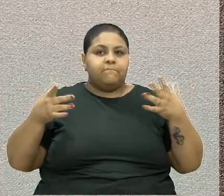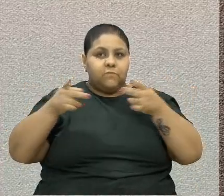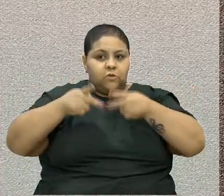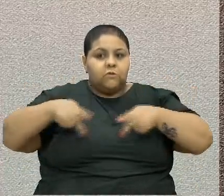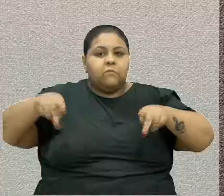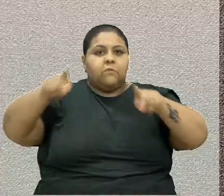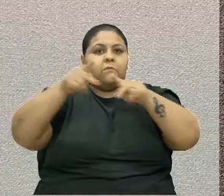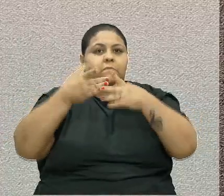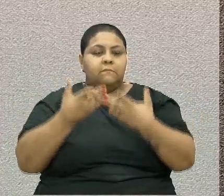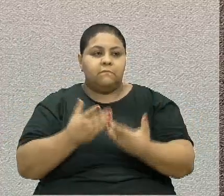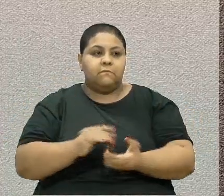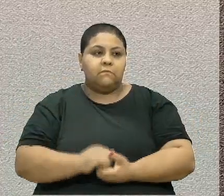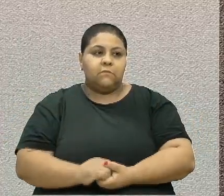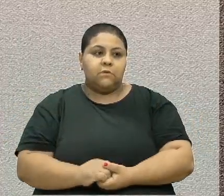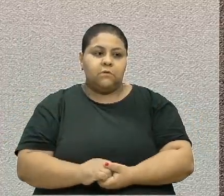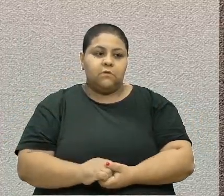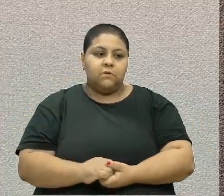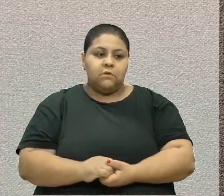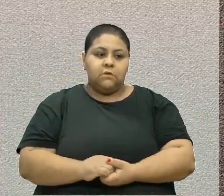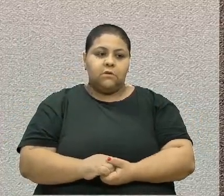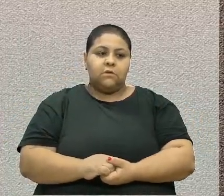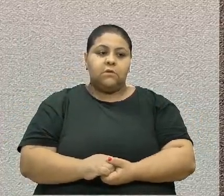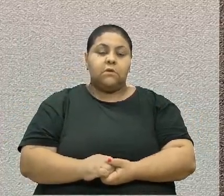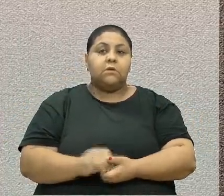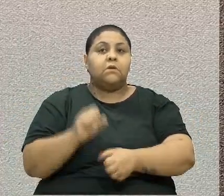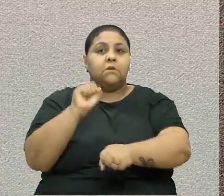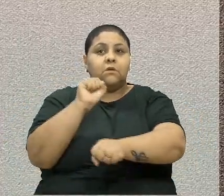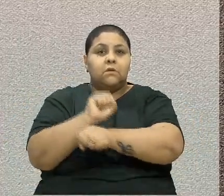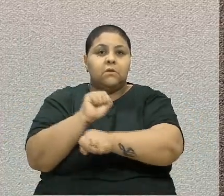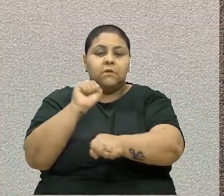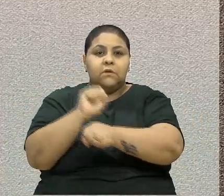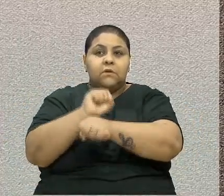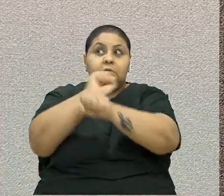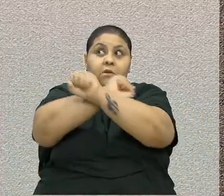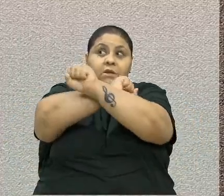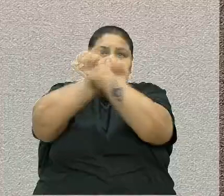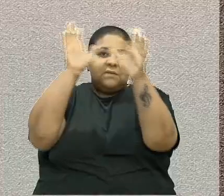população, e aguardamos luzes, né, e